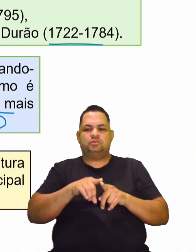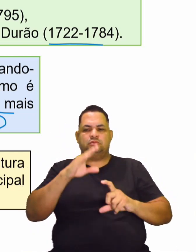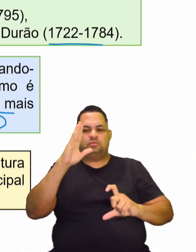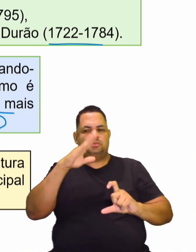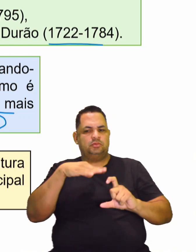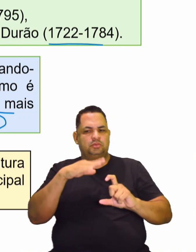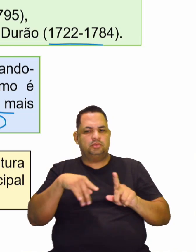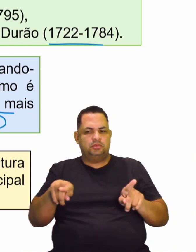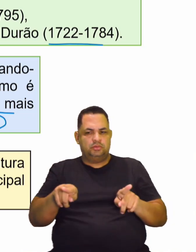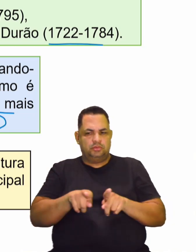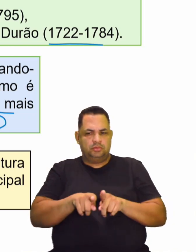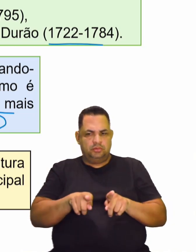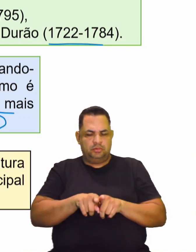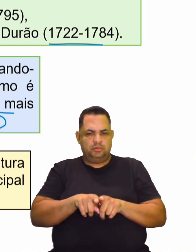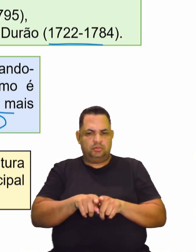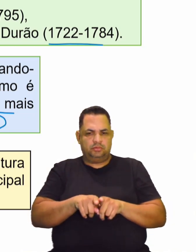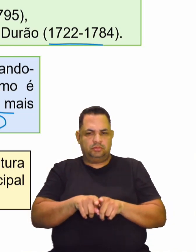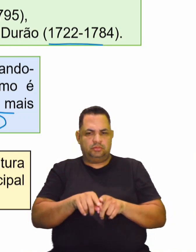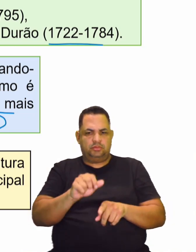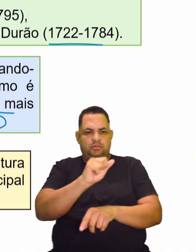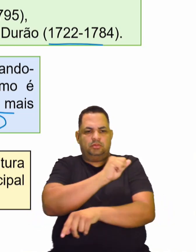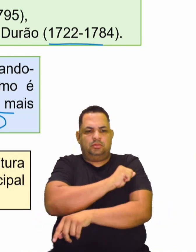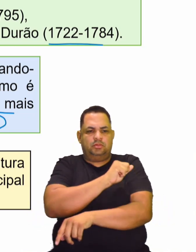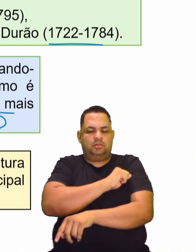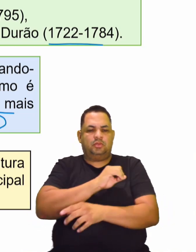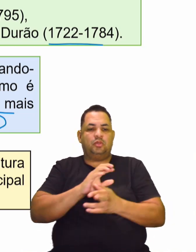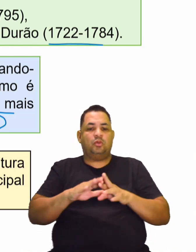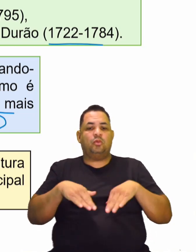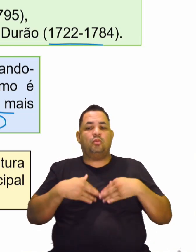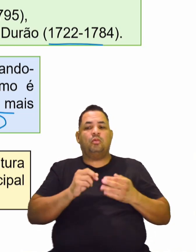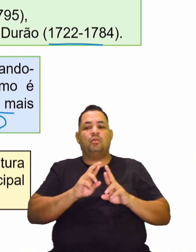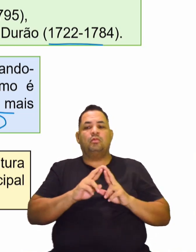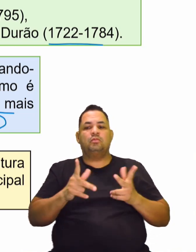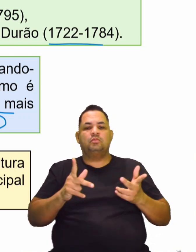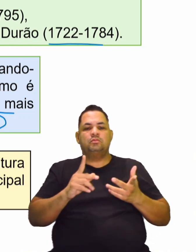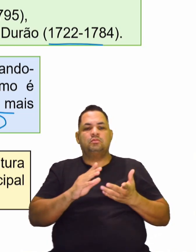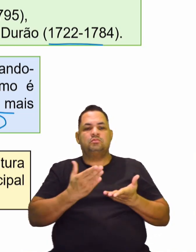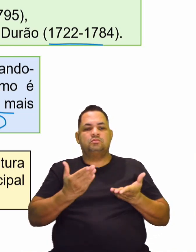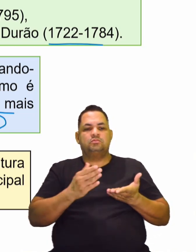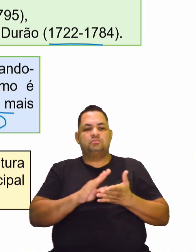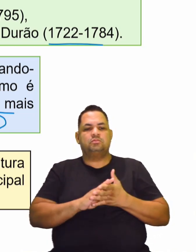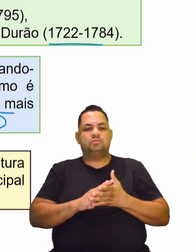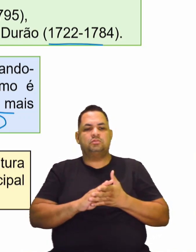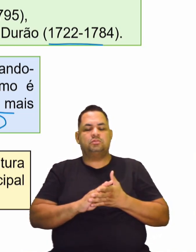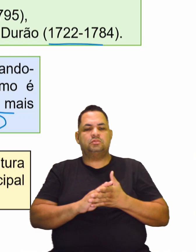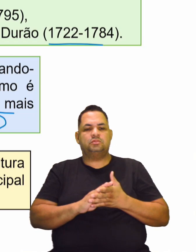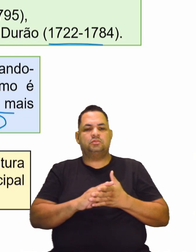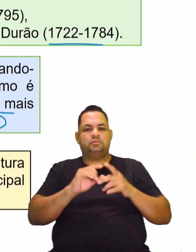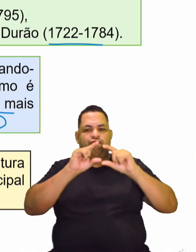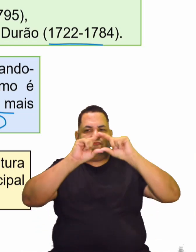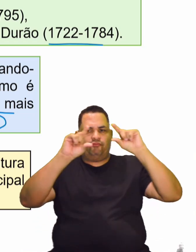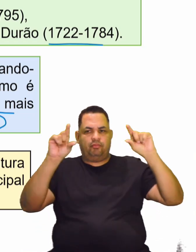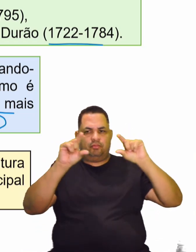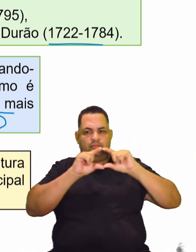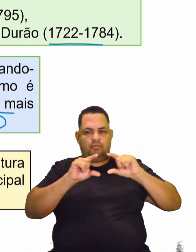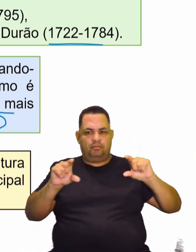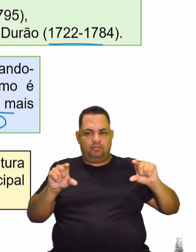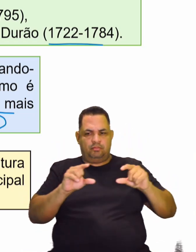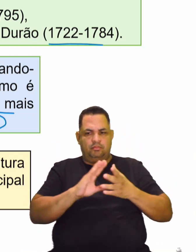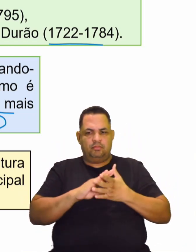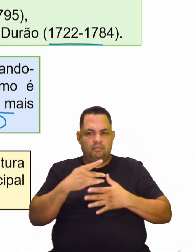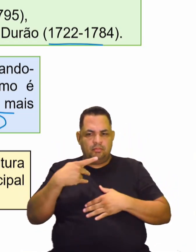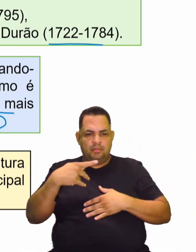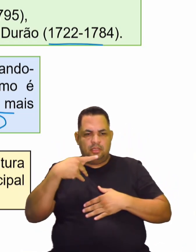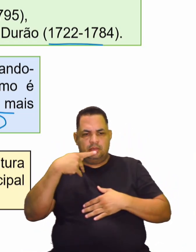mitologia. Então, estudante, qual a diferença do verso para a prosa? Aqui que eu disse que iria dar um exemplo para